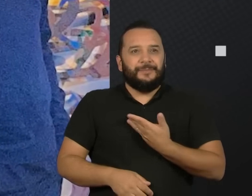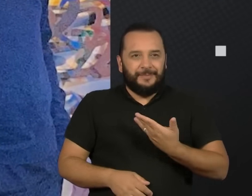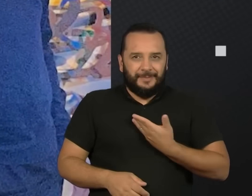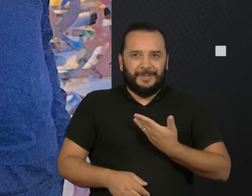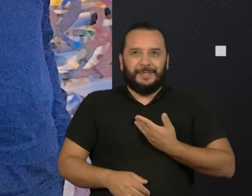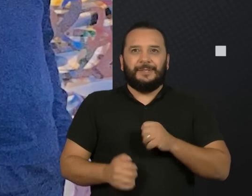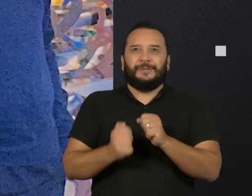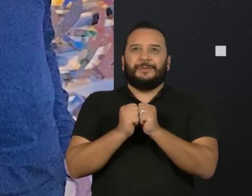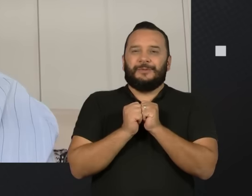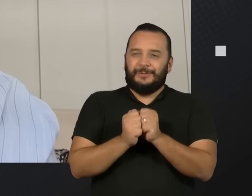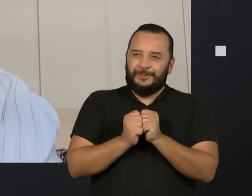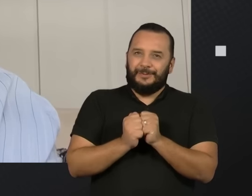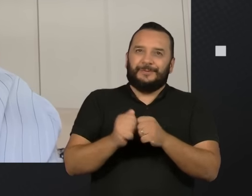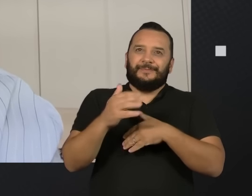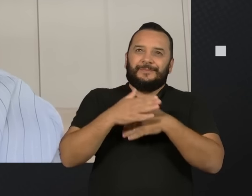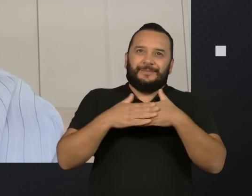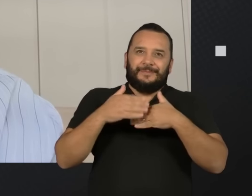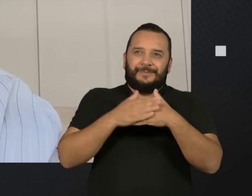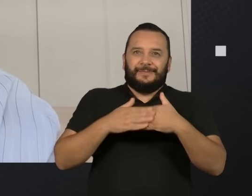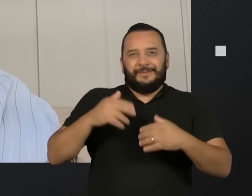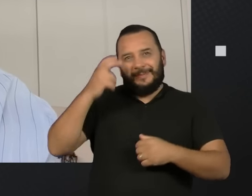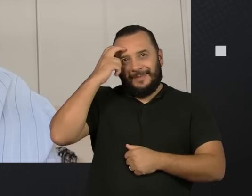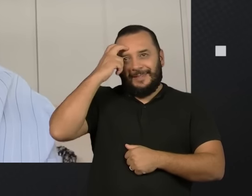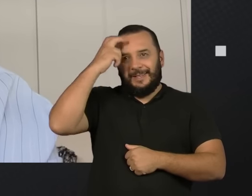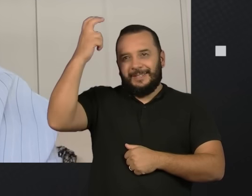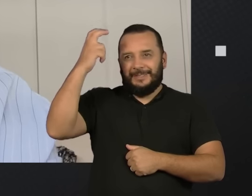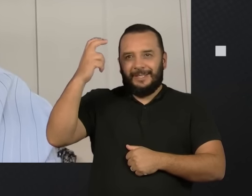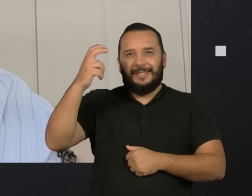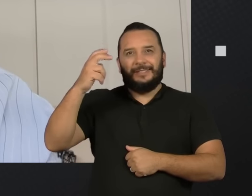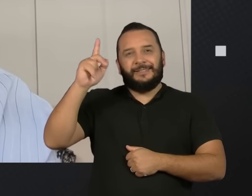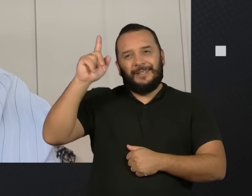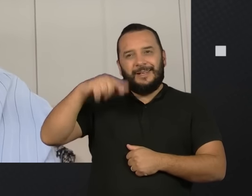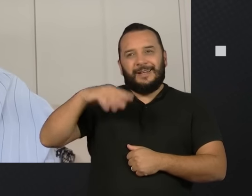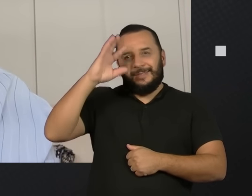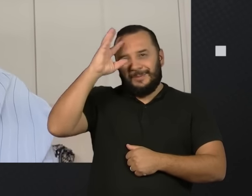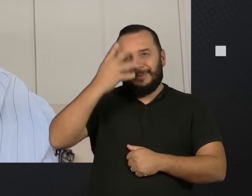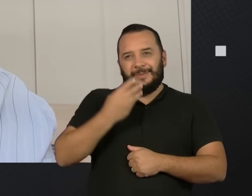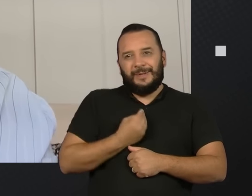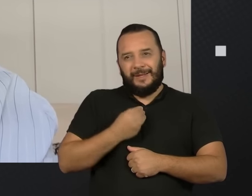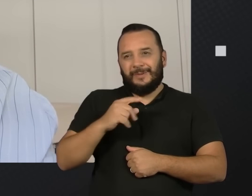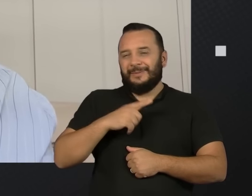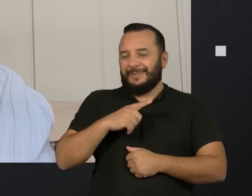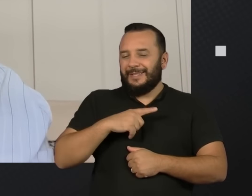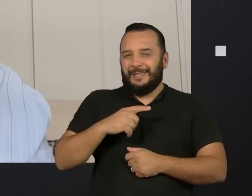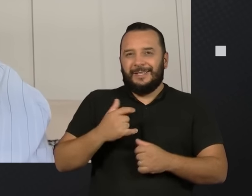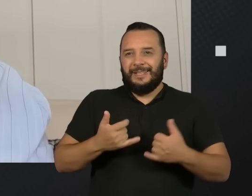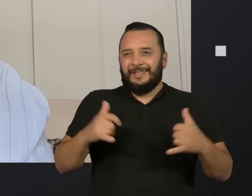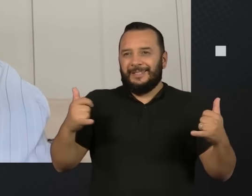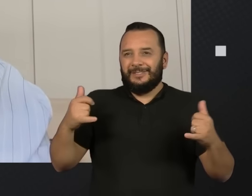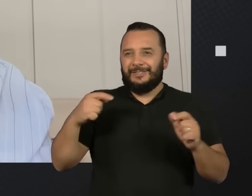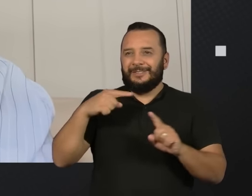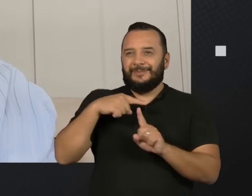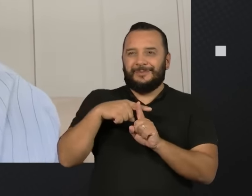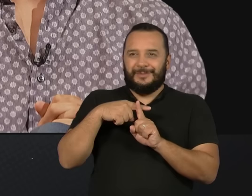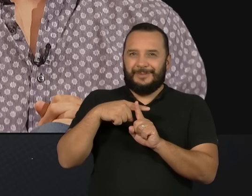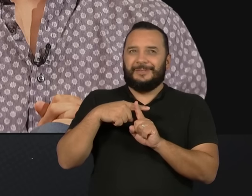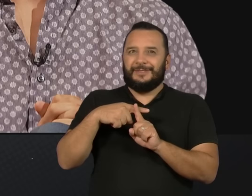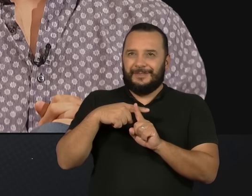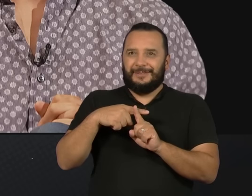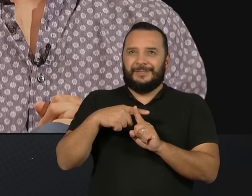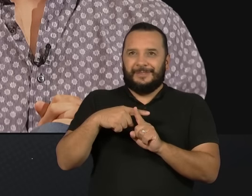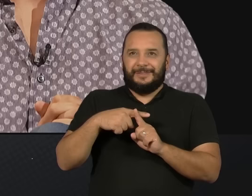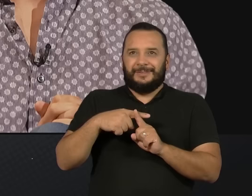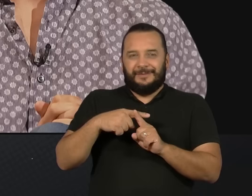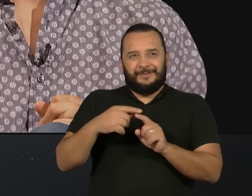amigo, fraterno, inteligente, espirituoso, com uma energia sempre voltada